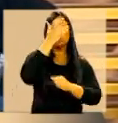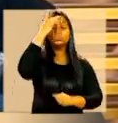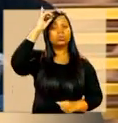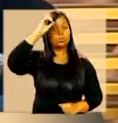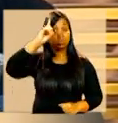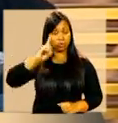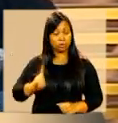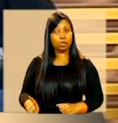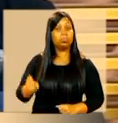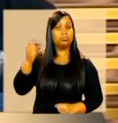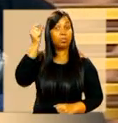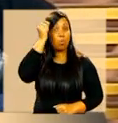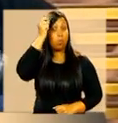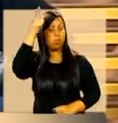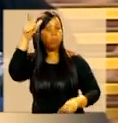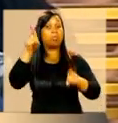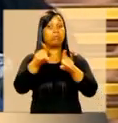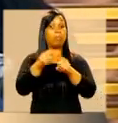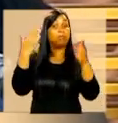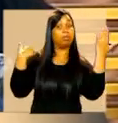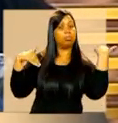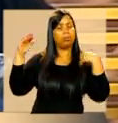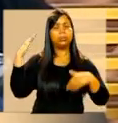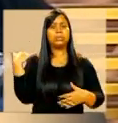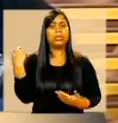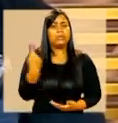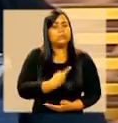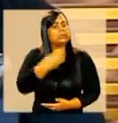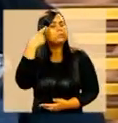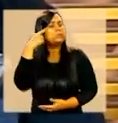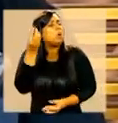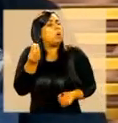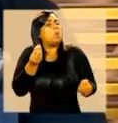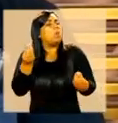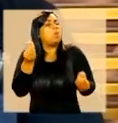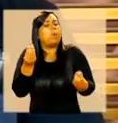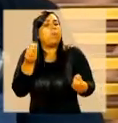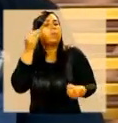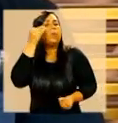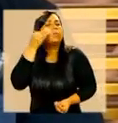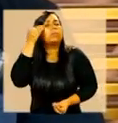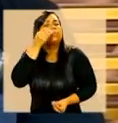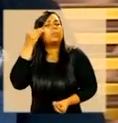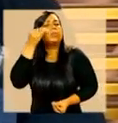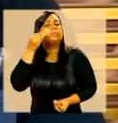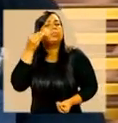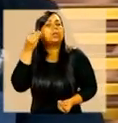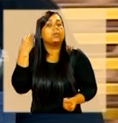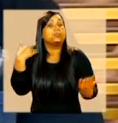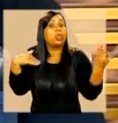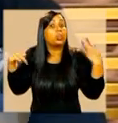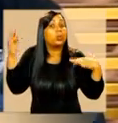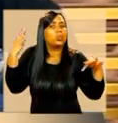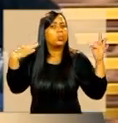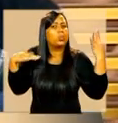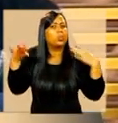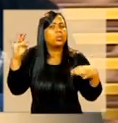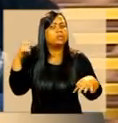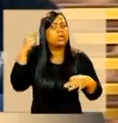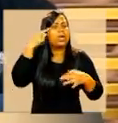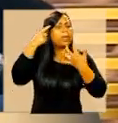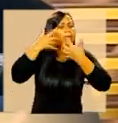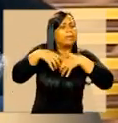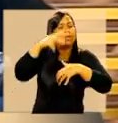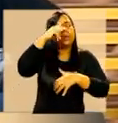e também ao lazer. Daí, partindo dessa ideia, o que a gente tem que pensar? Como proporcionar uma experiência turística que traga reflexão ao